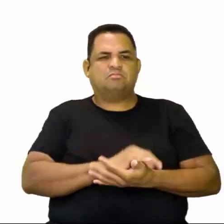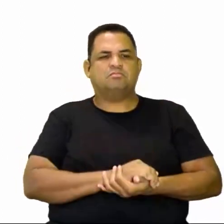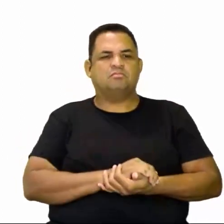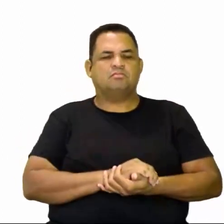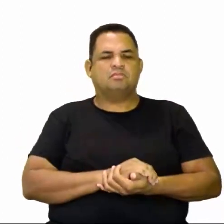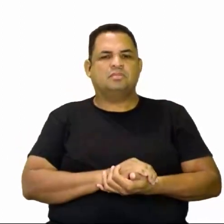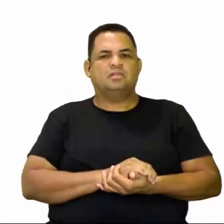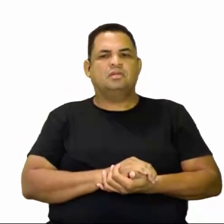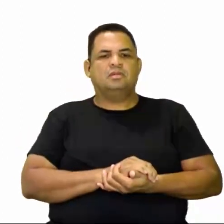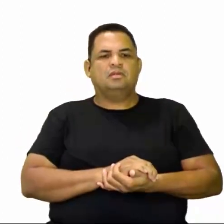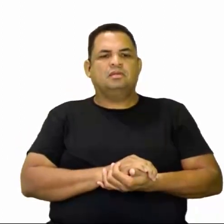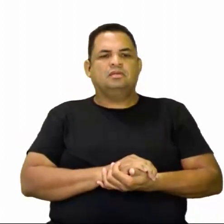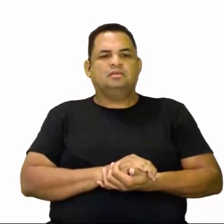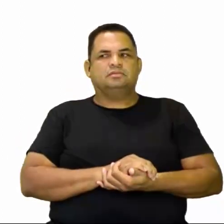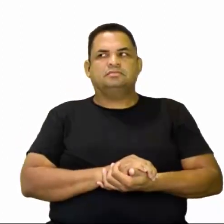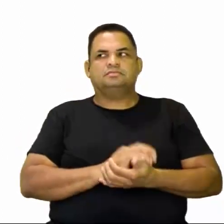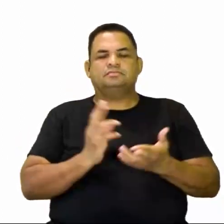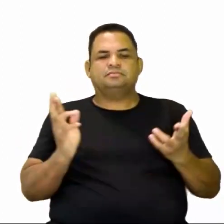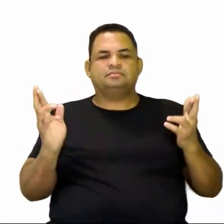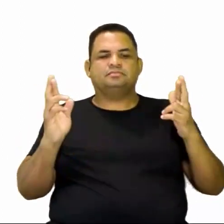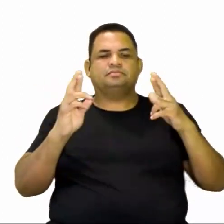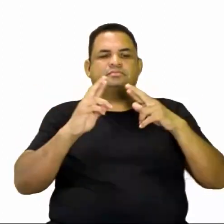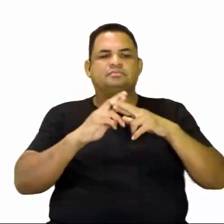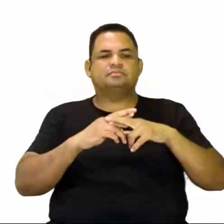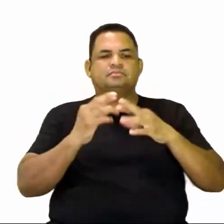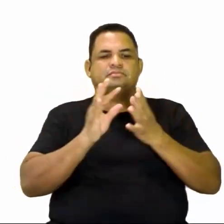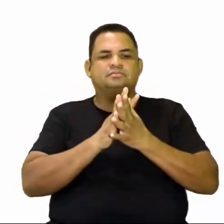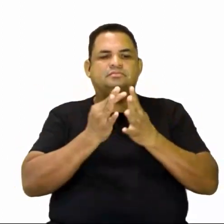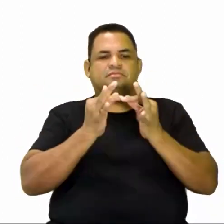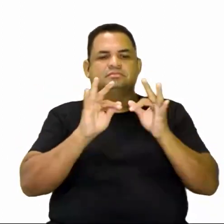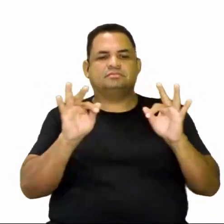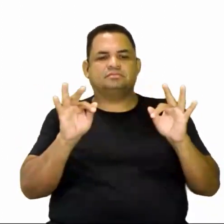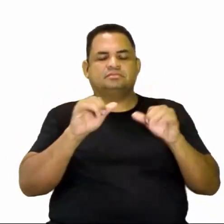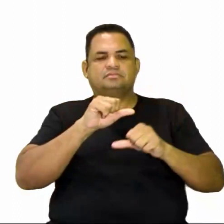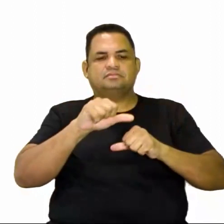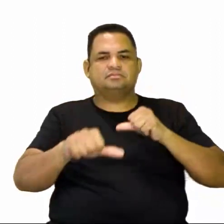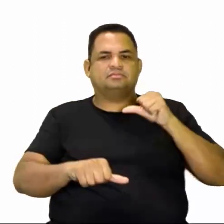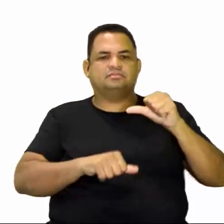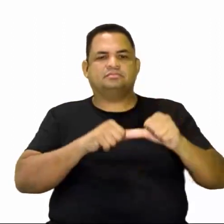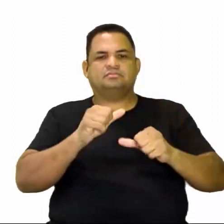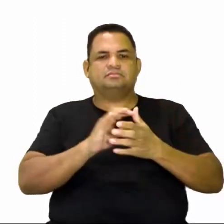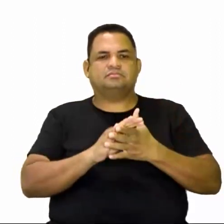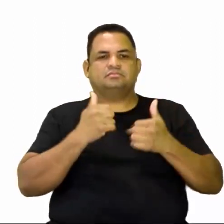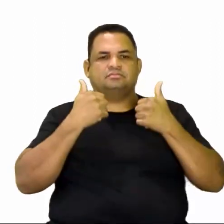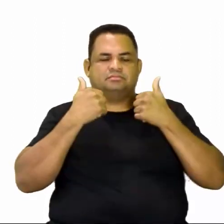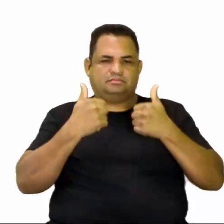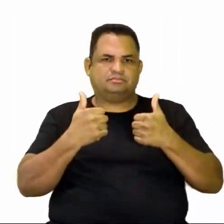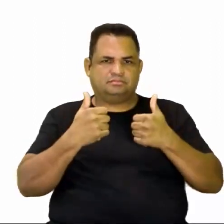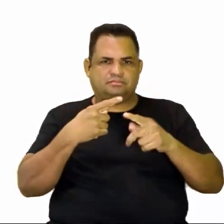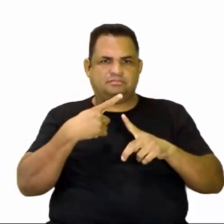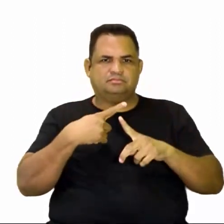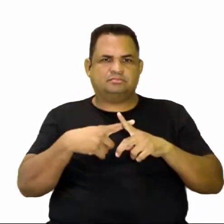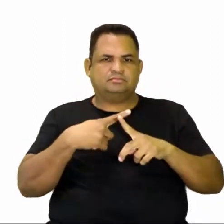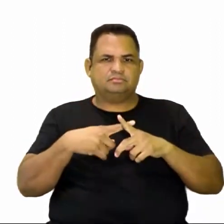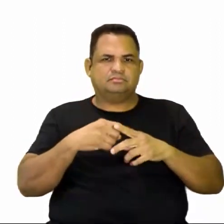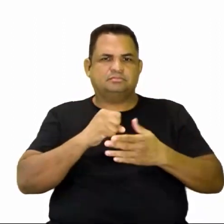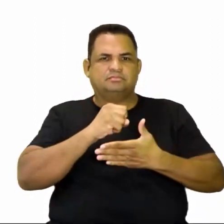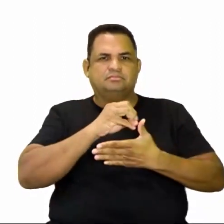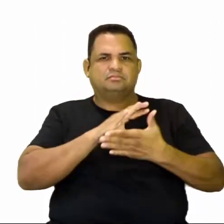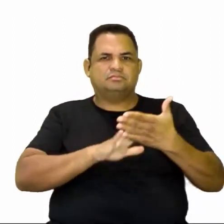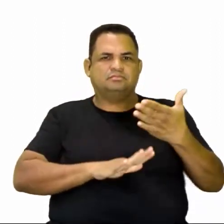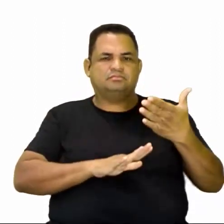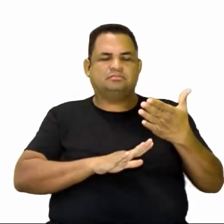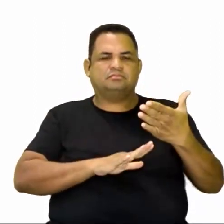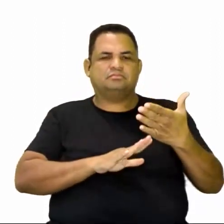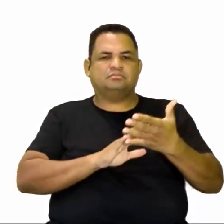Com certeza, a reação será de simples troca. Beleza? Porque a alternativa